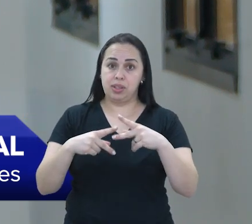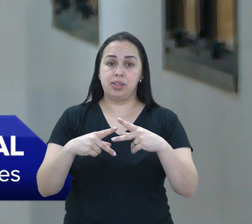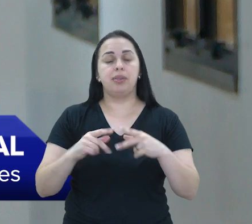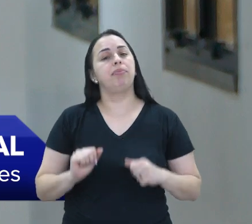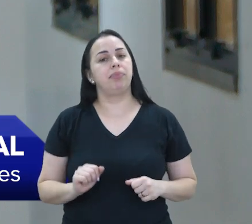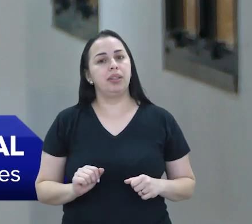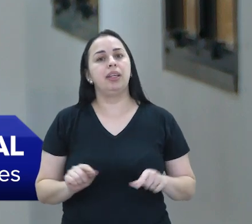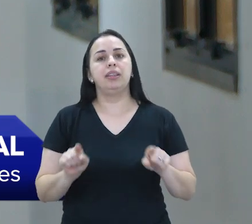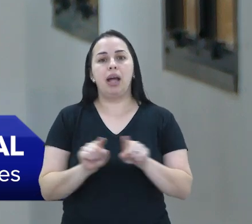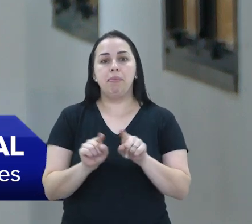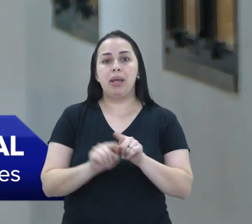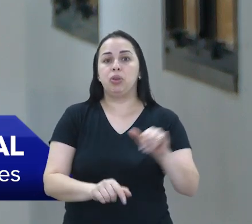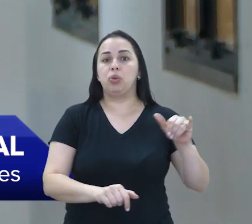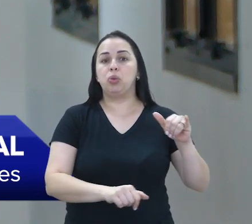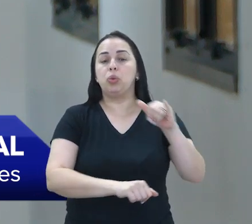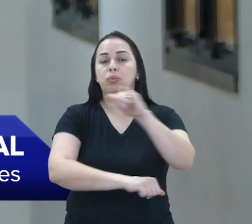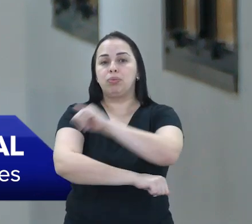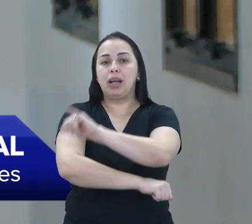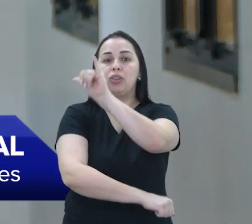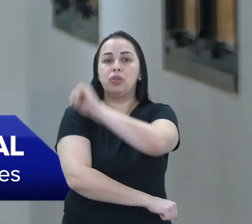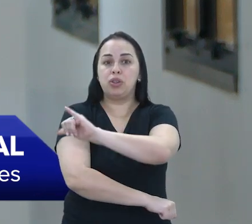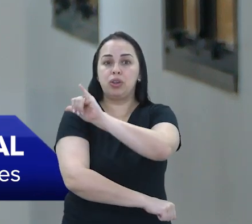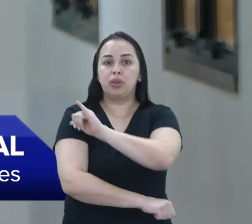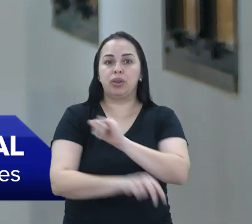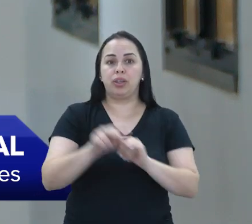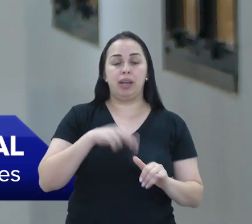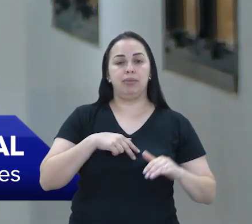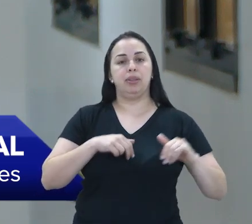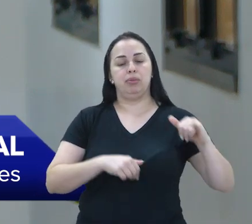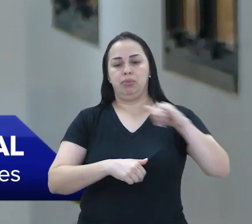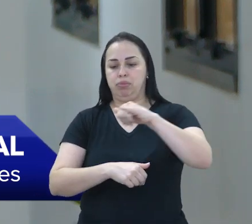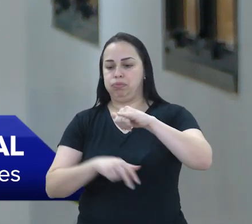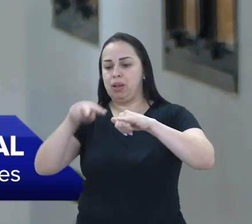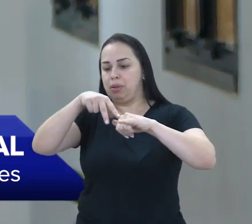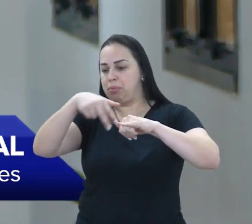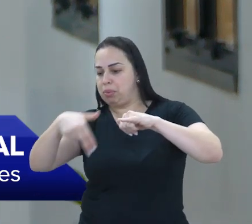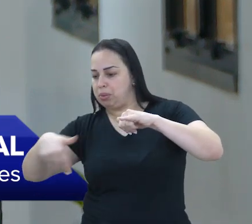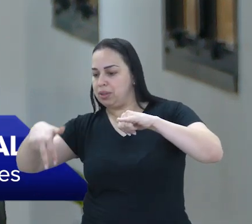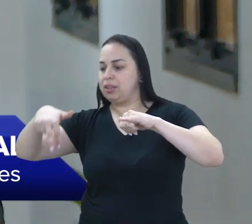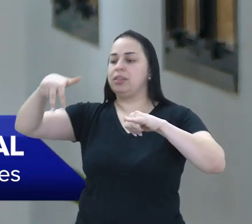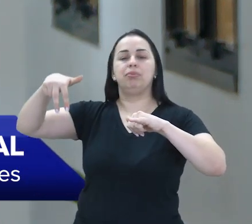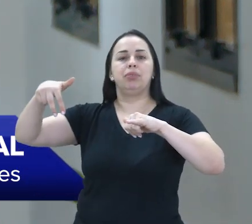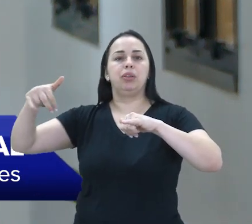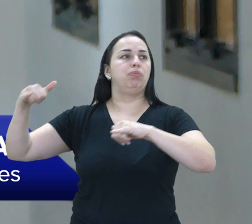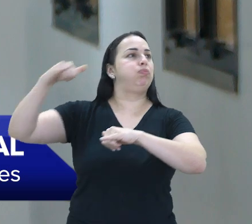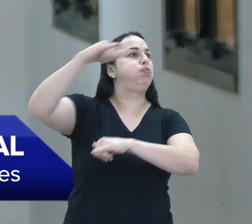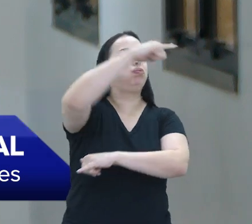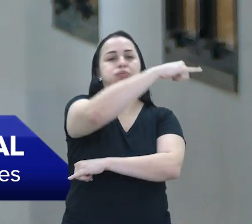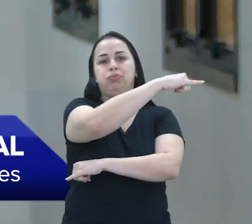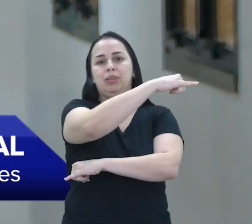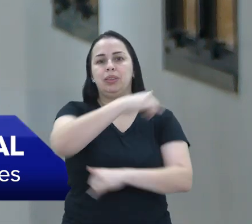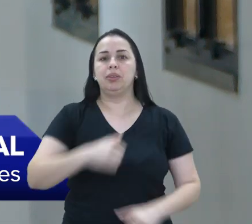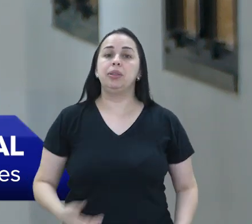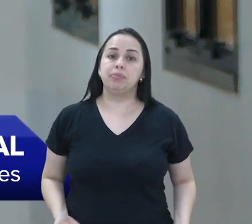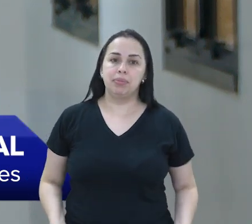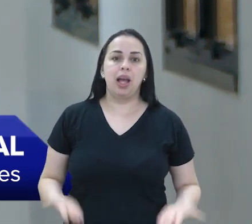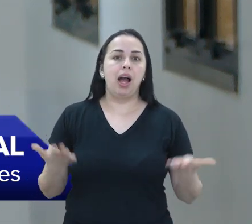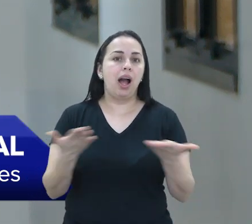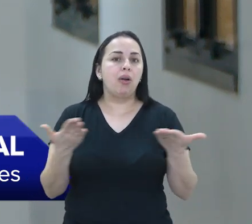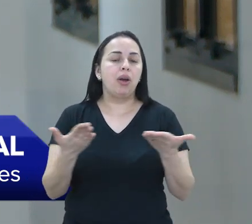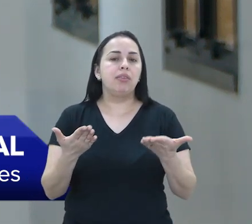no terminal joseense e no Rio de Janeiro será feita a transferência dos passageiros da área doméstica para